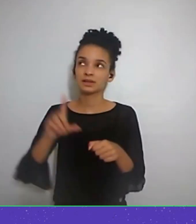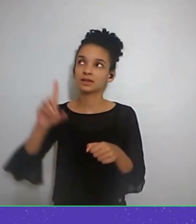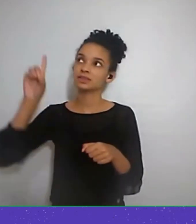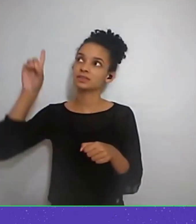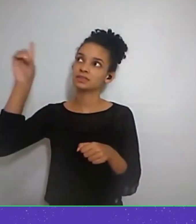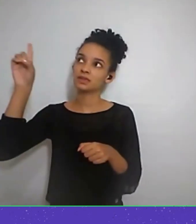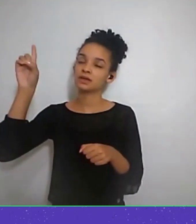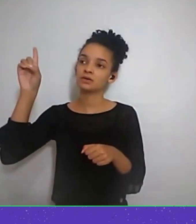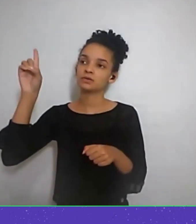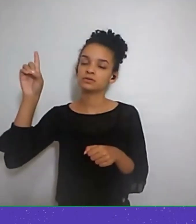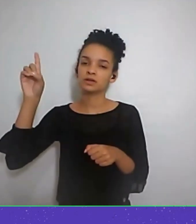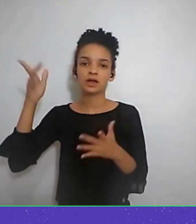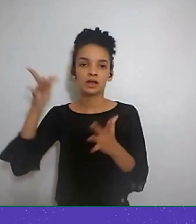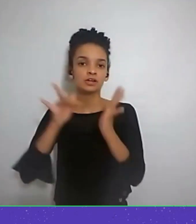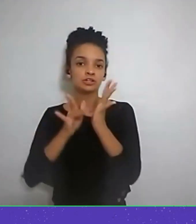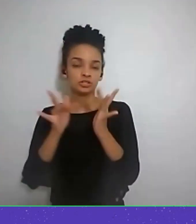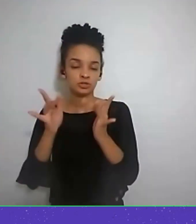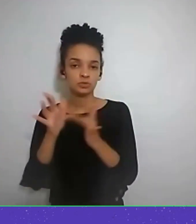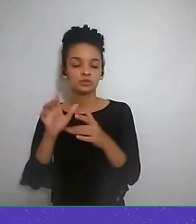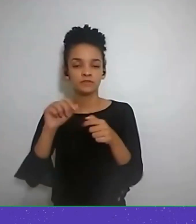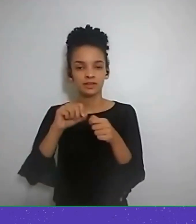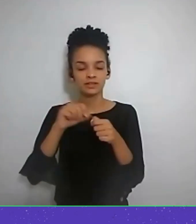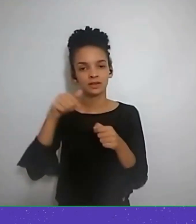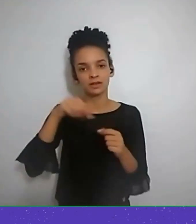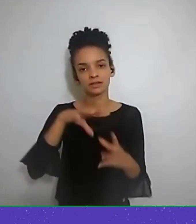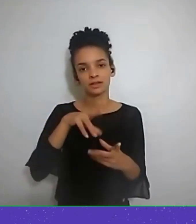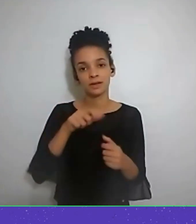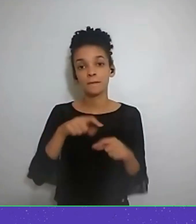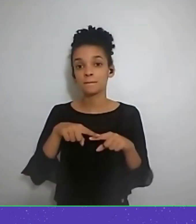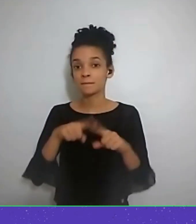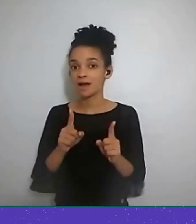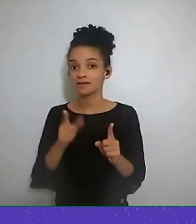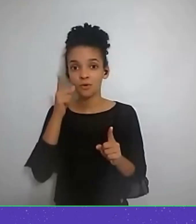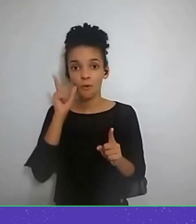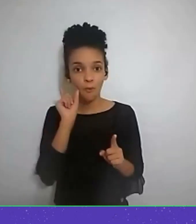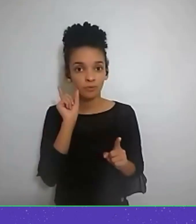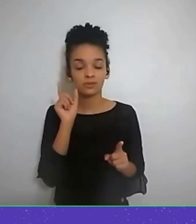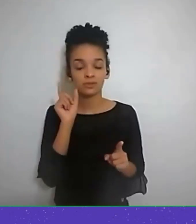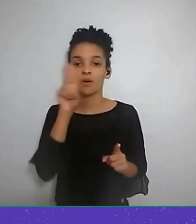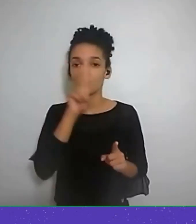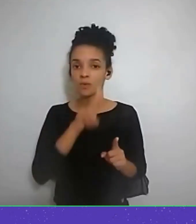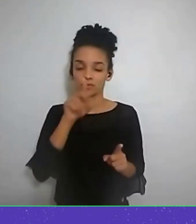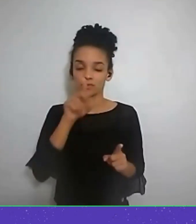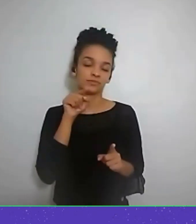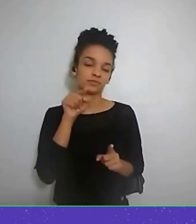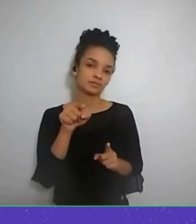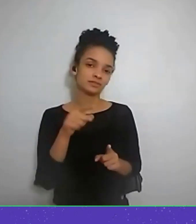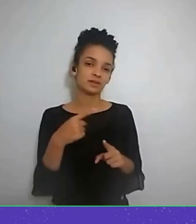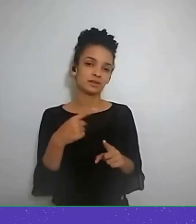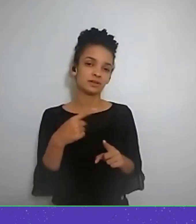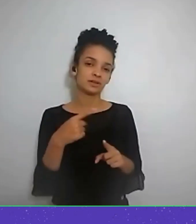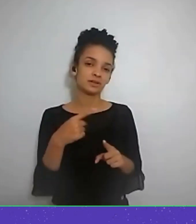terra, mas Ele precisou usar você ontem, porque Jesus fisicamente não está mais aqui na terra.